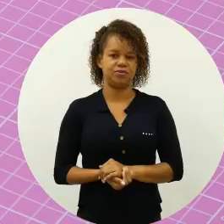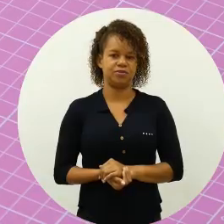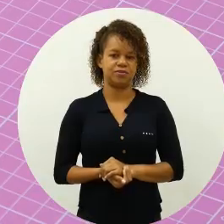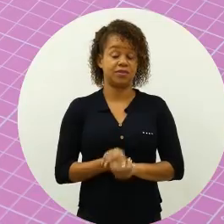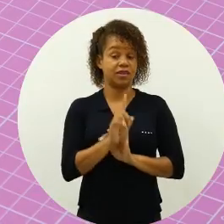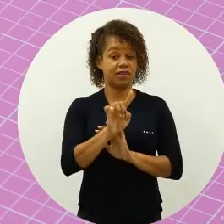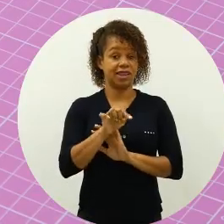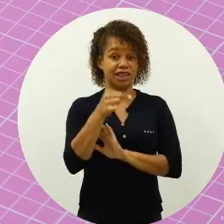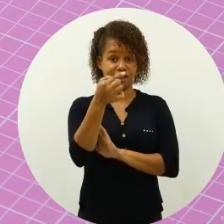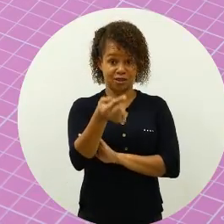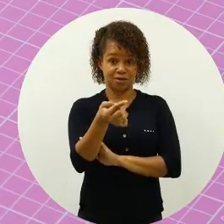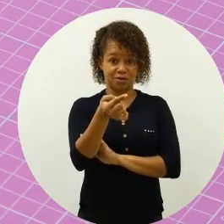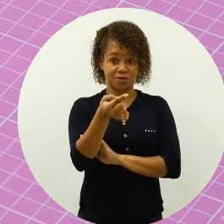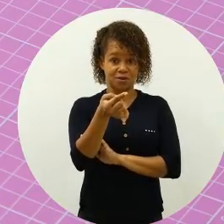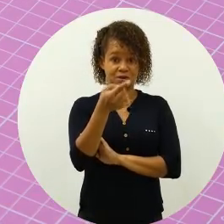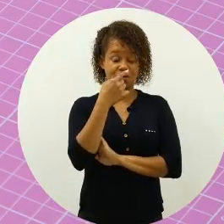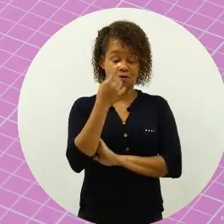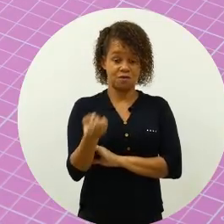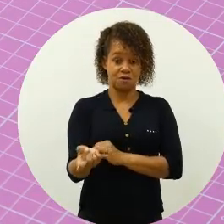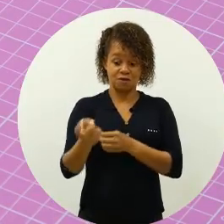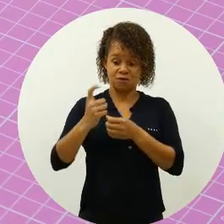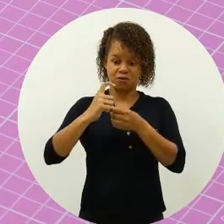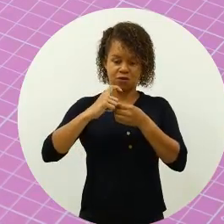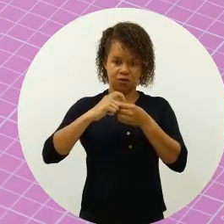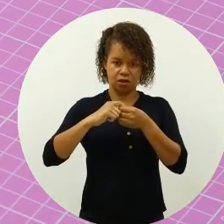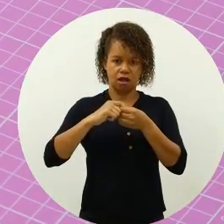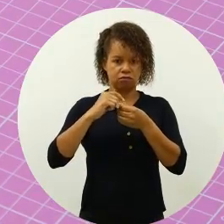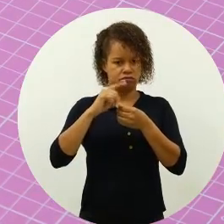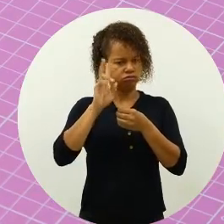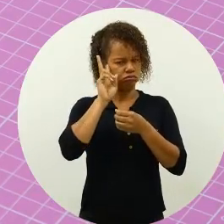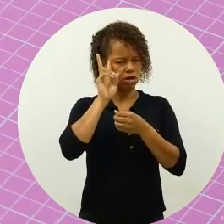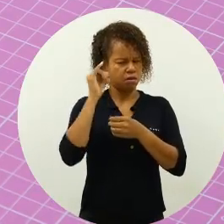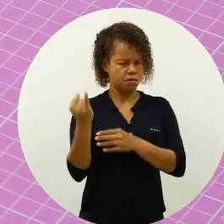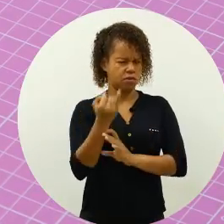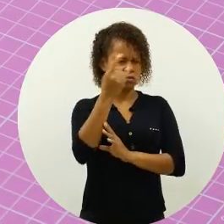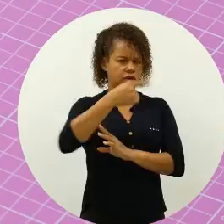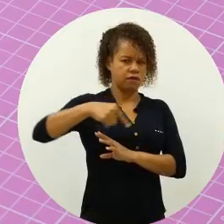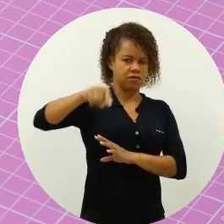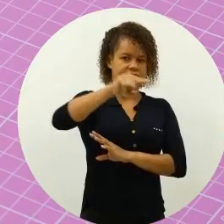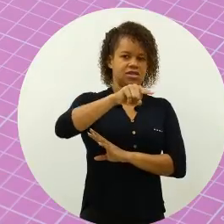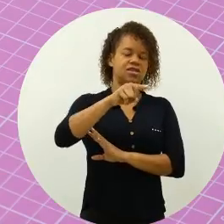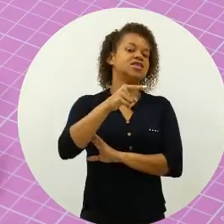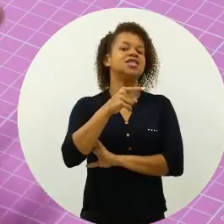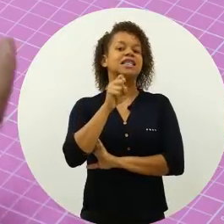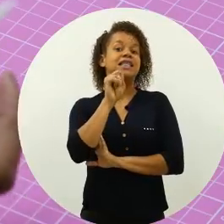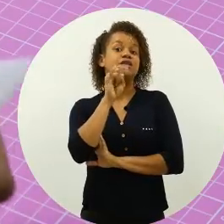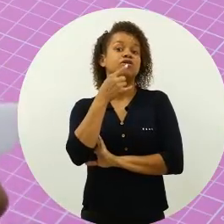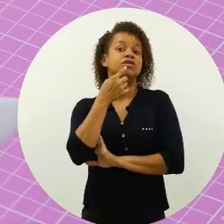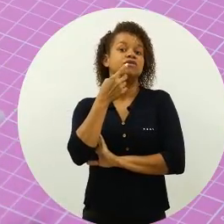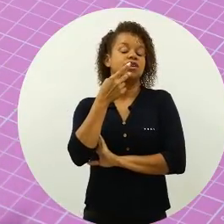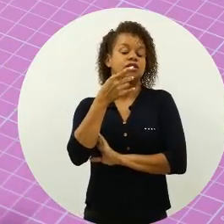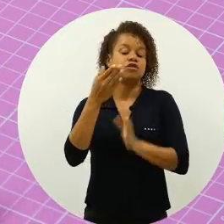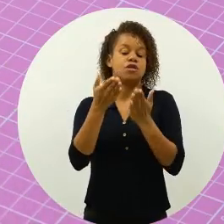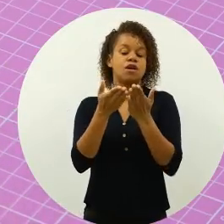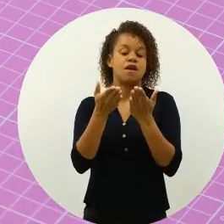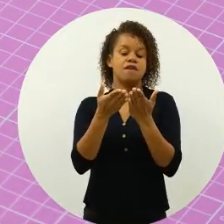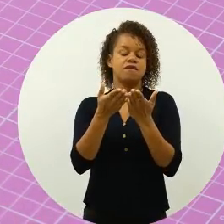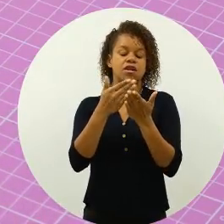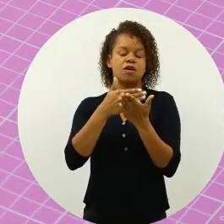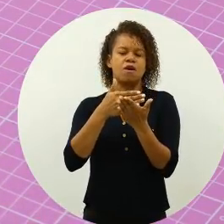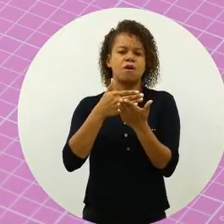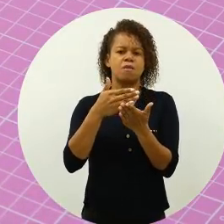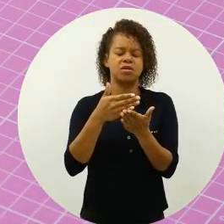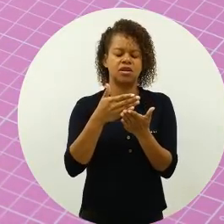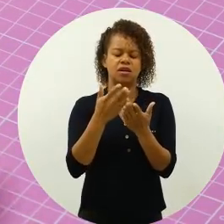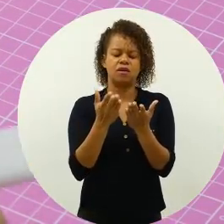E aí, nós vamos montar, é importante que vocês, se vocês estão fazendo os livretozinhos a partir